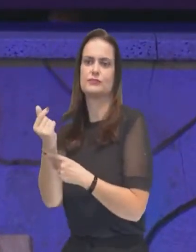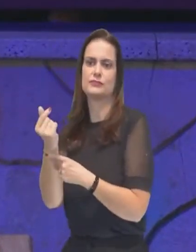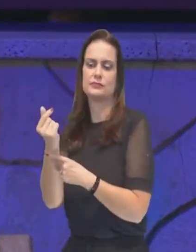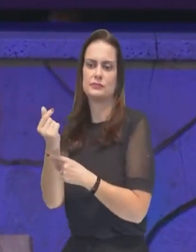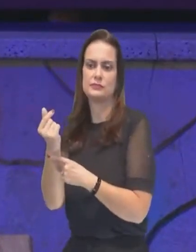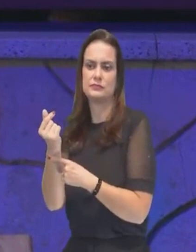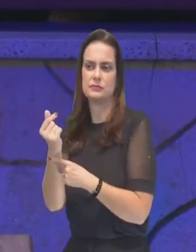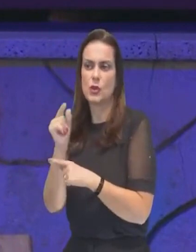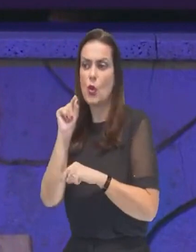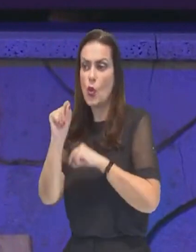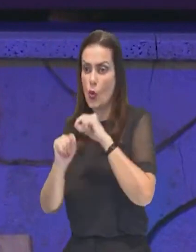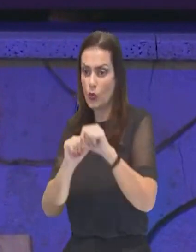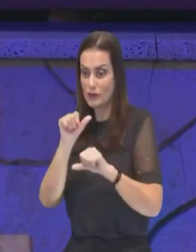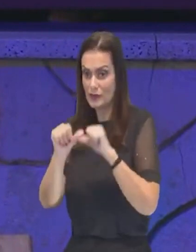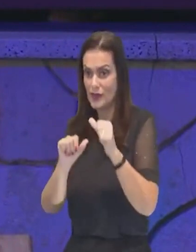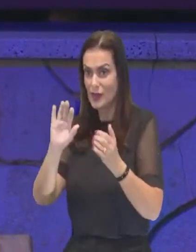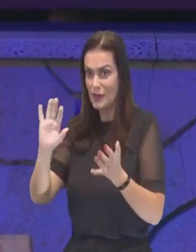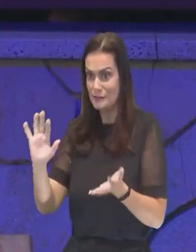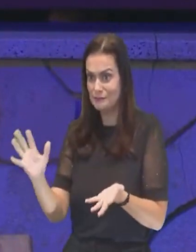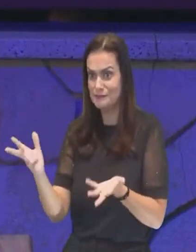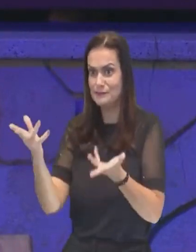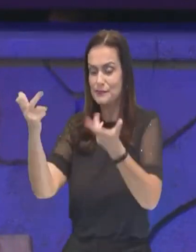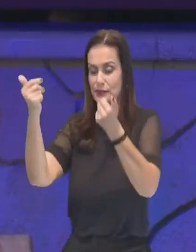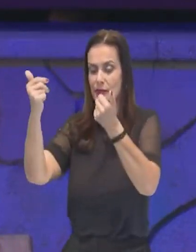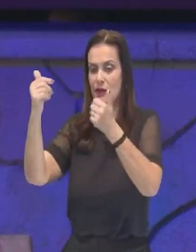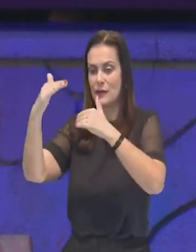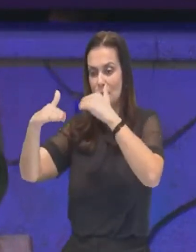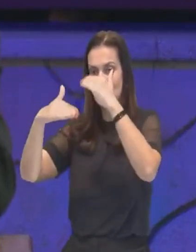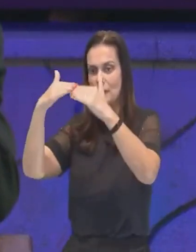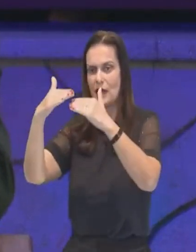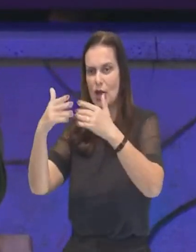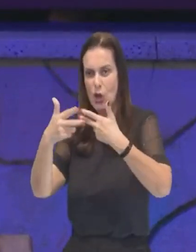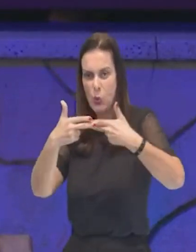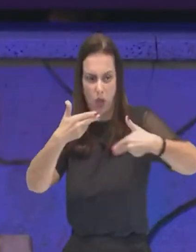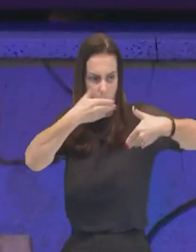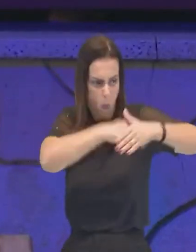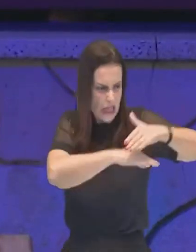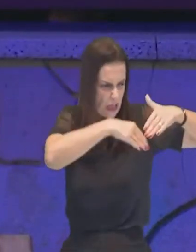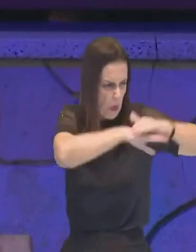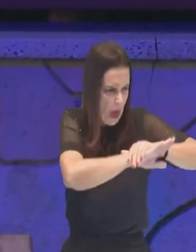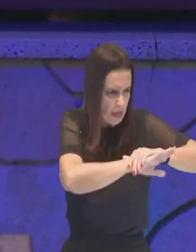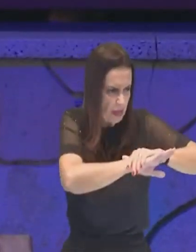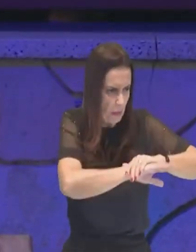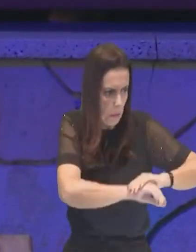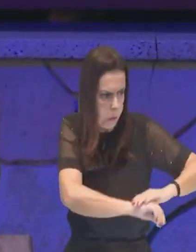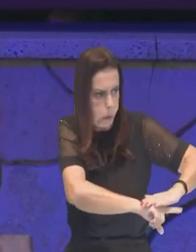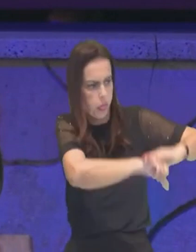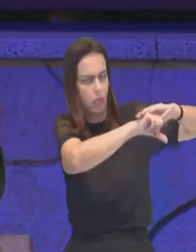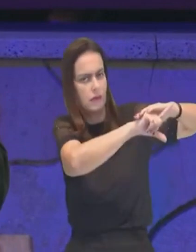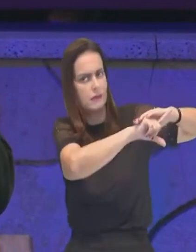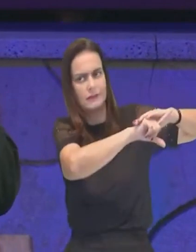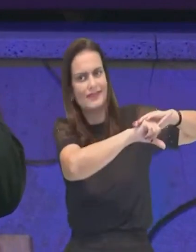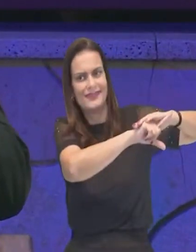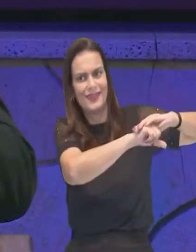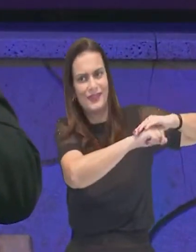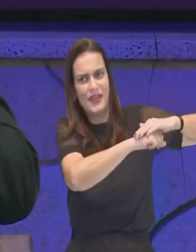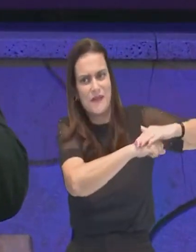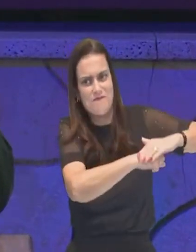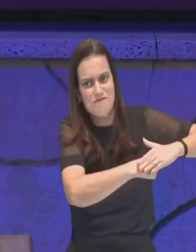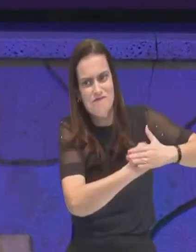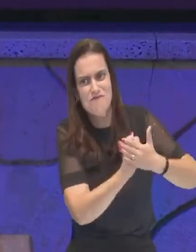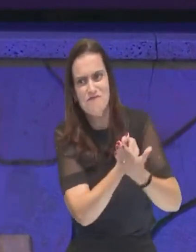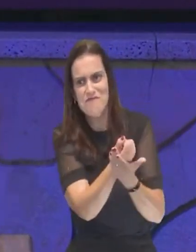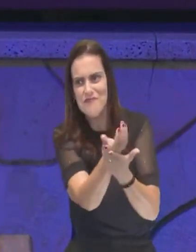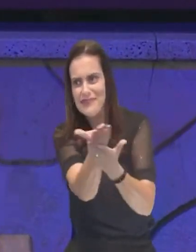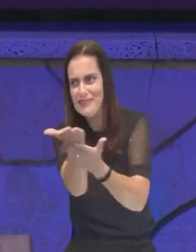O que torna a nossa vida rica é quando a gente desapega daquilo que tem, queridos, que é em excesso, e a gente oferece para o outro. Eu quero deixar